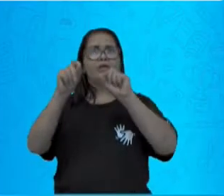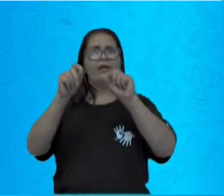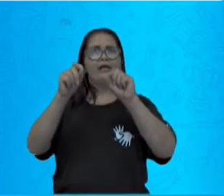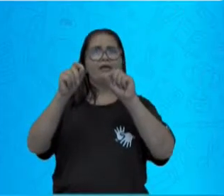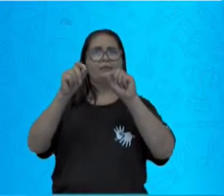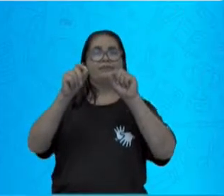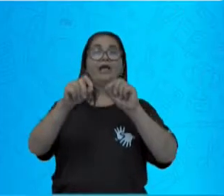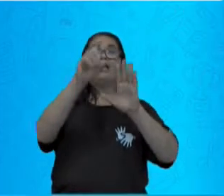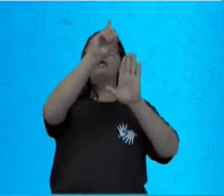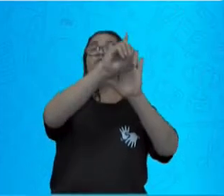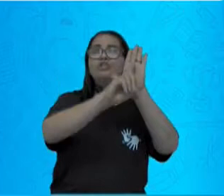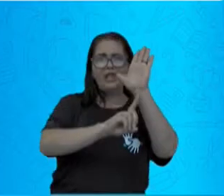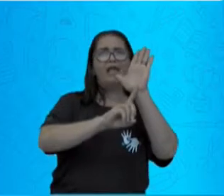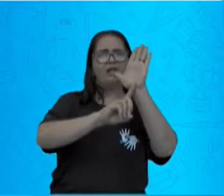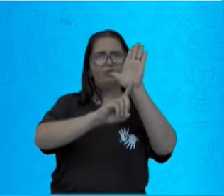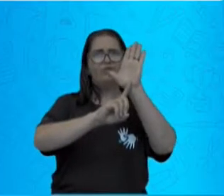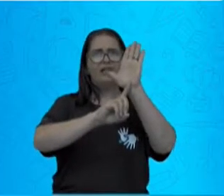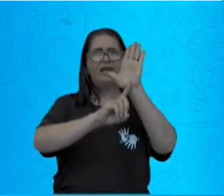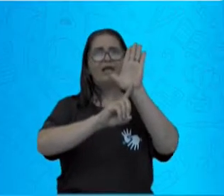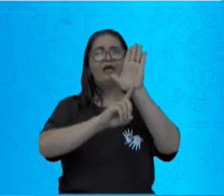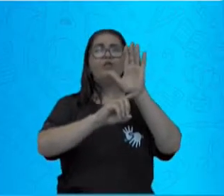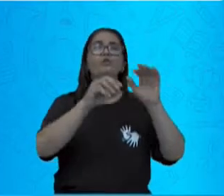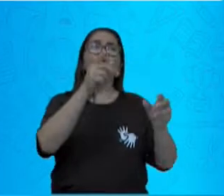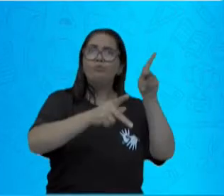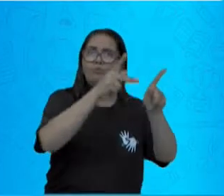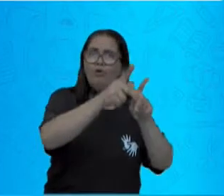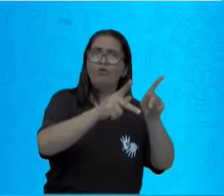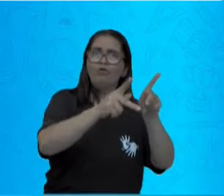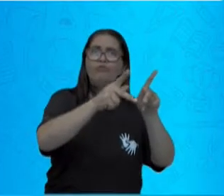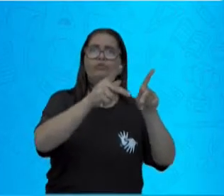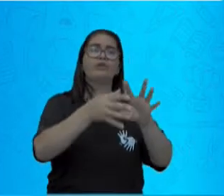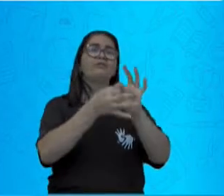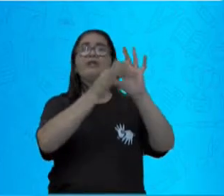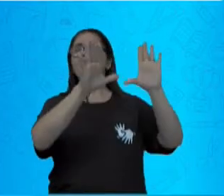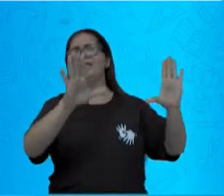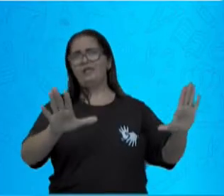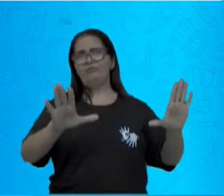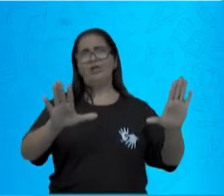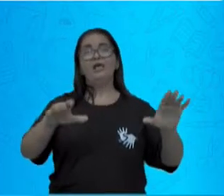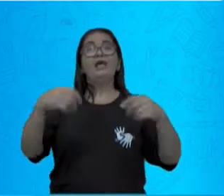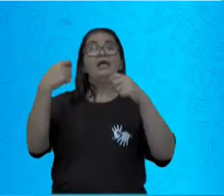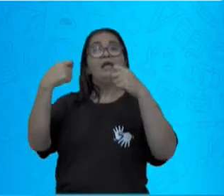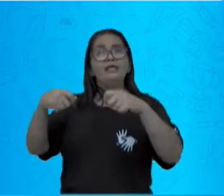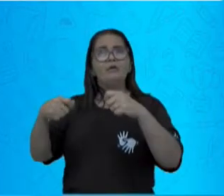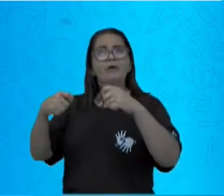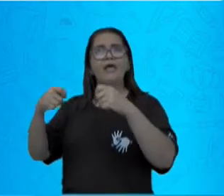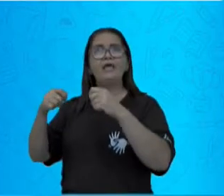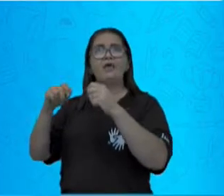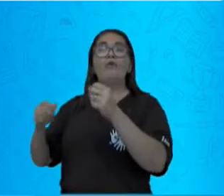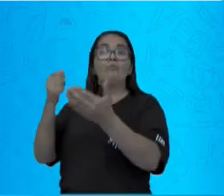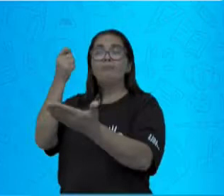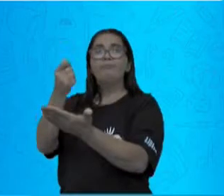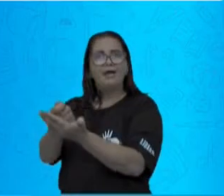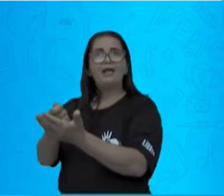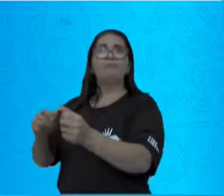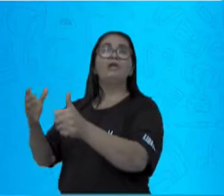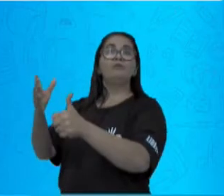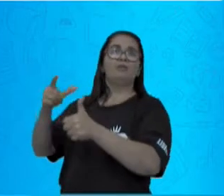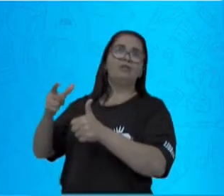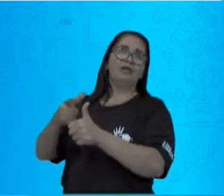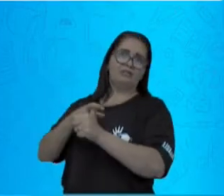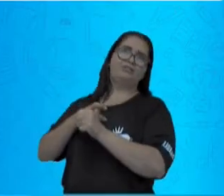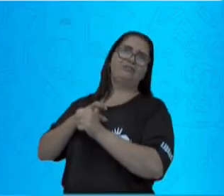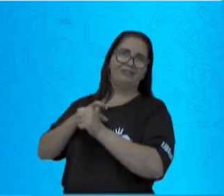são fim de detenções arbitrárias, consentimento de impostos e proibição da